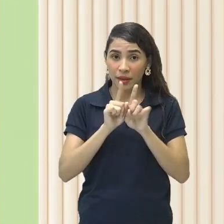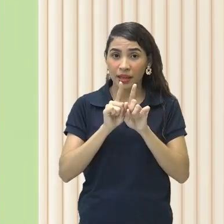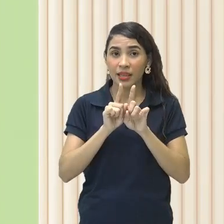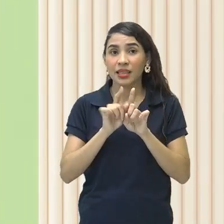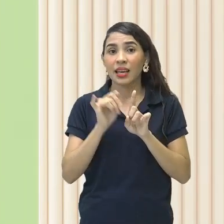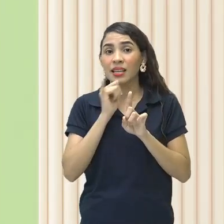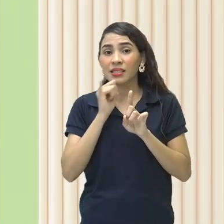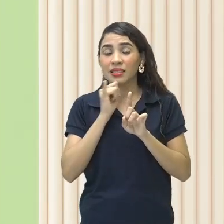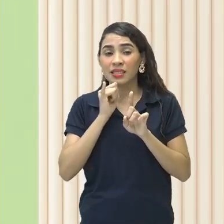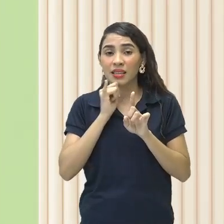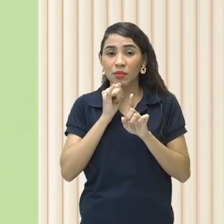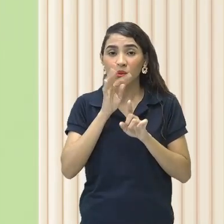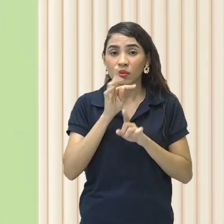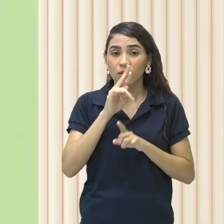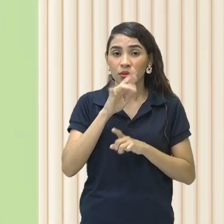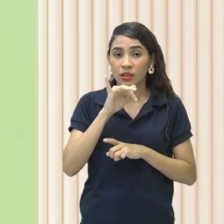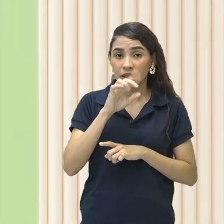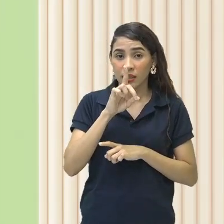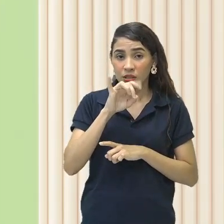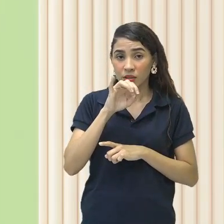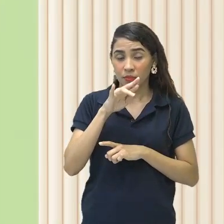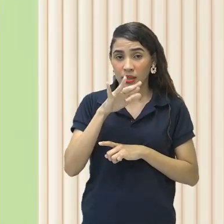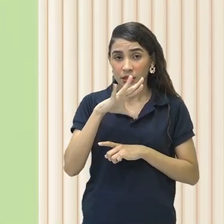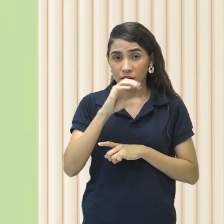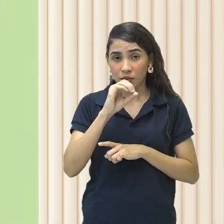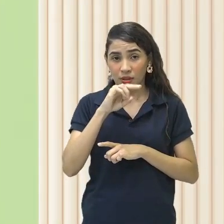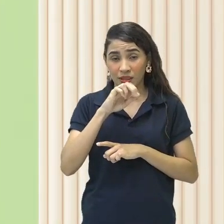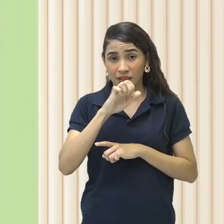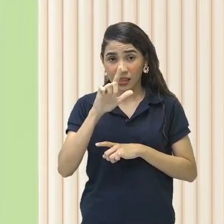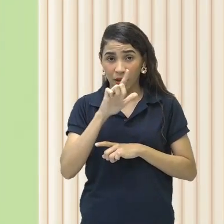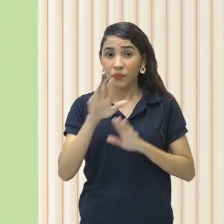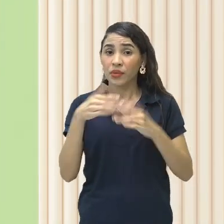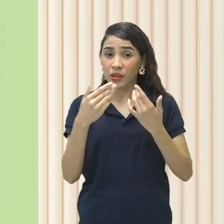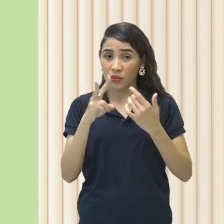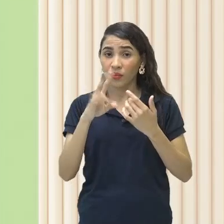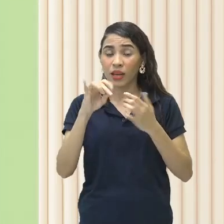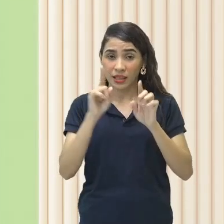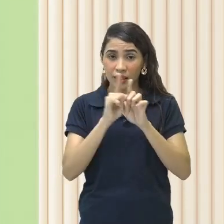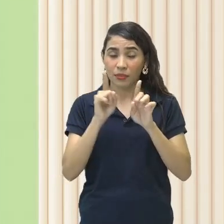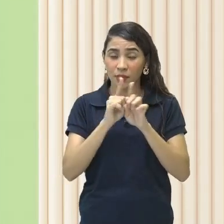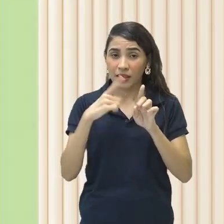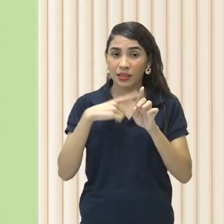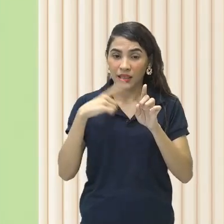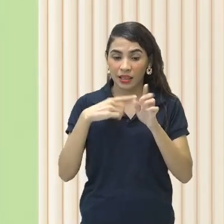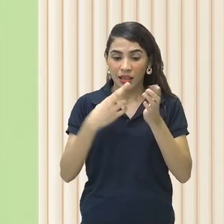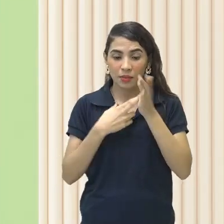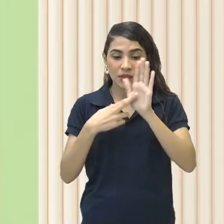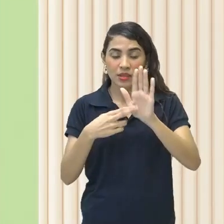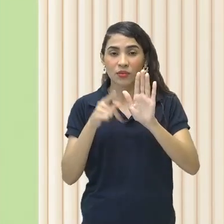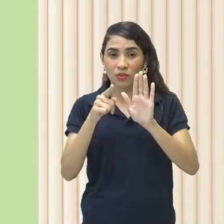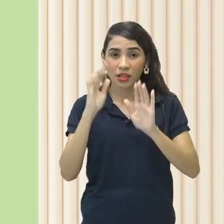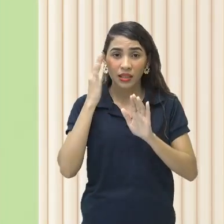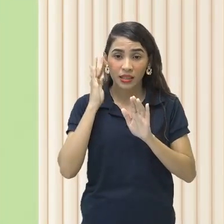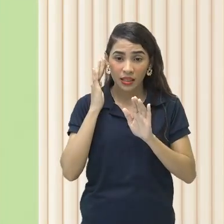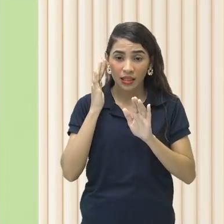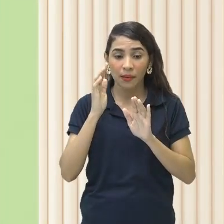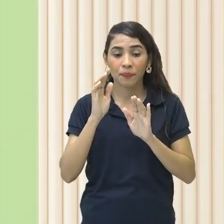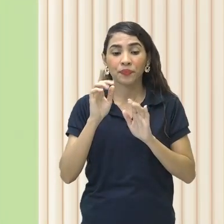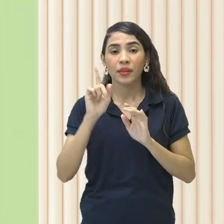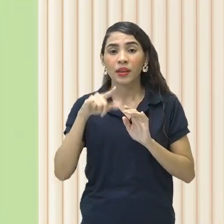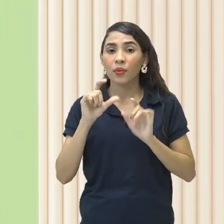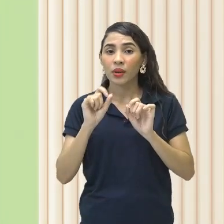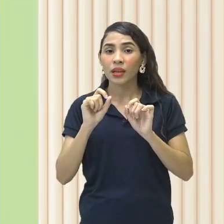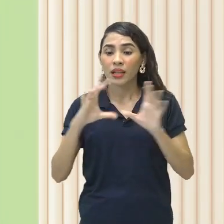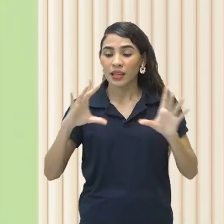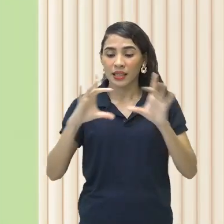formas tridimensionais, tá? Então, nós teremos também representações para você entender que